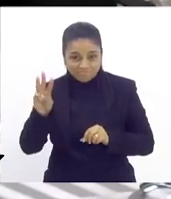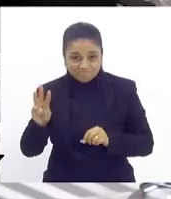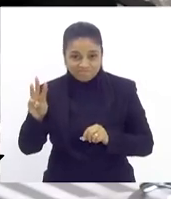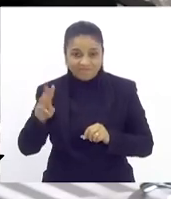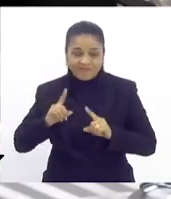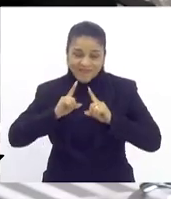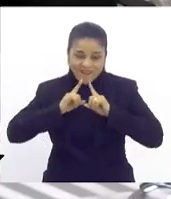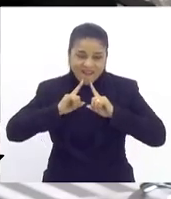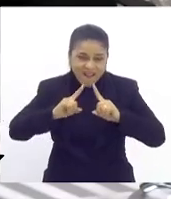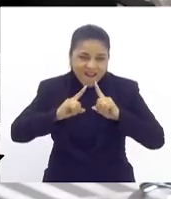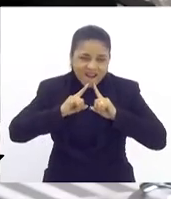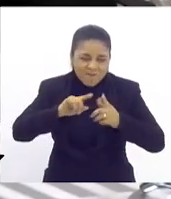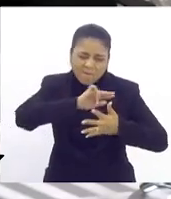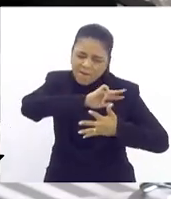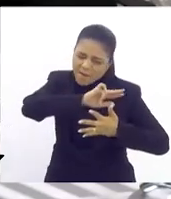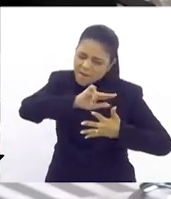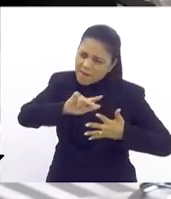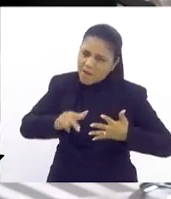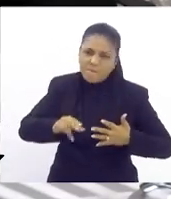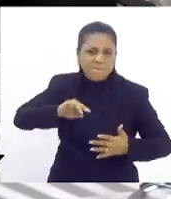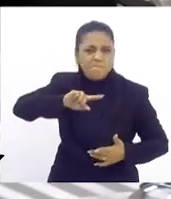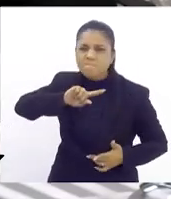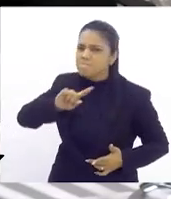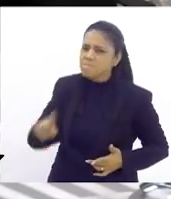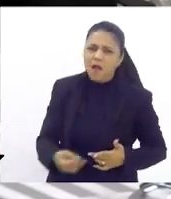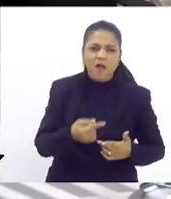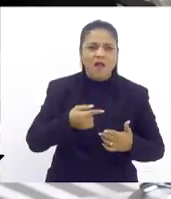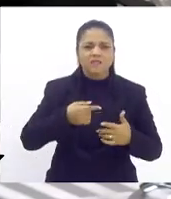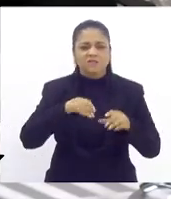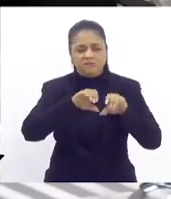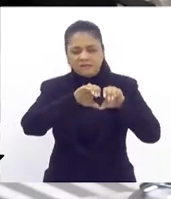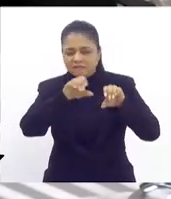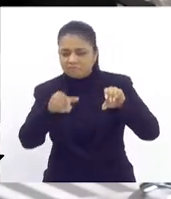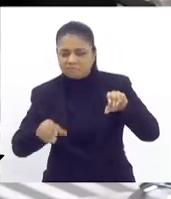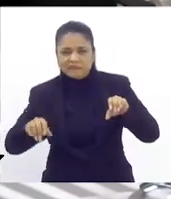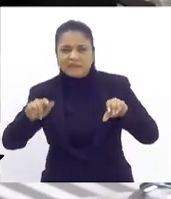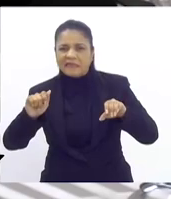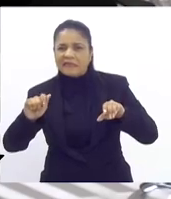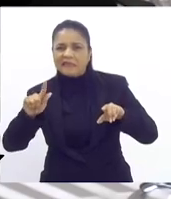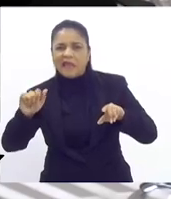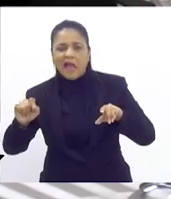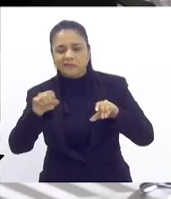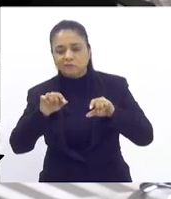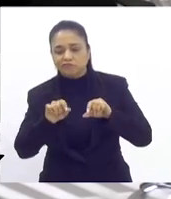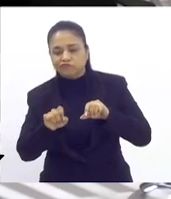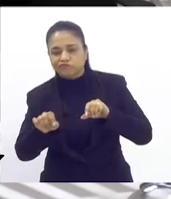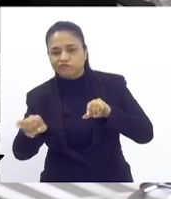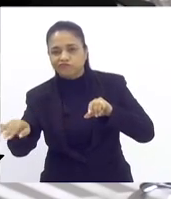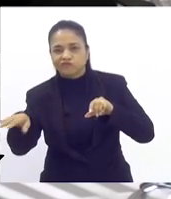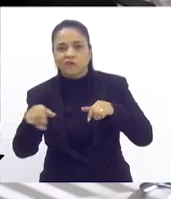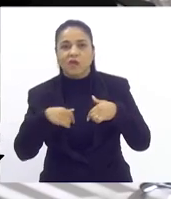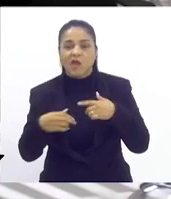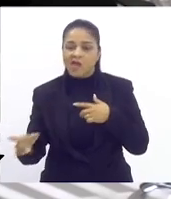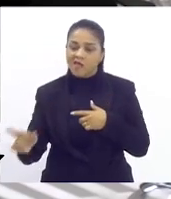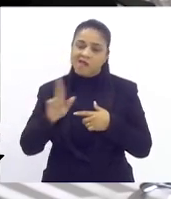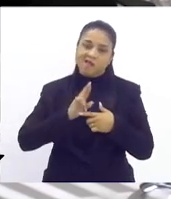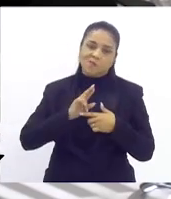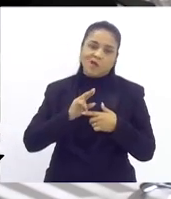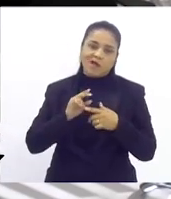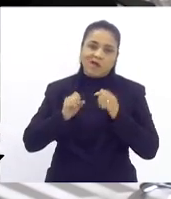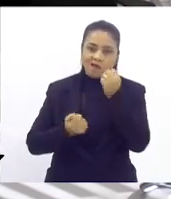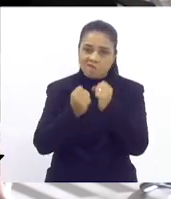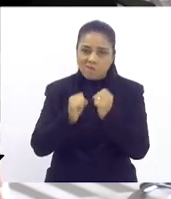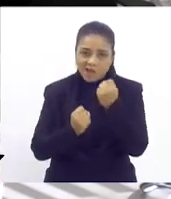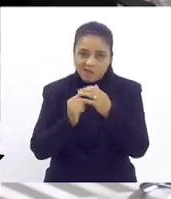de reclamações dos usuários milhares desde o valor da conta gás vazando que não tem o retorno da empresa aí tu